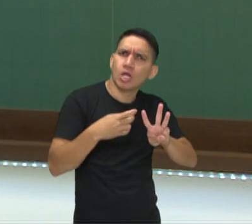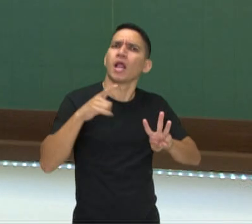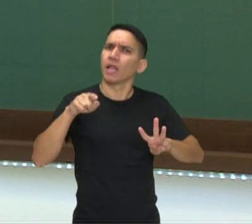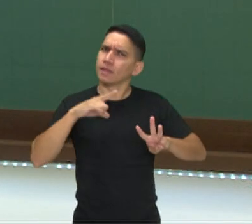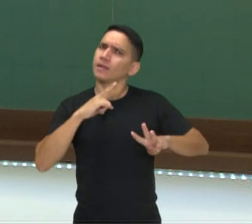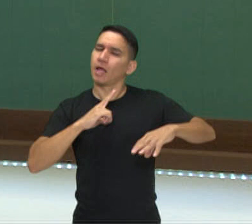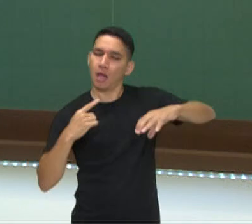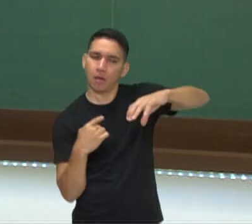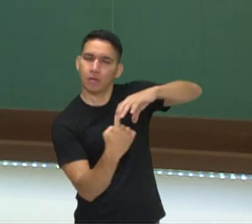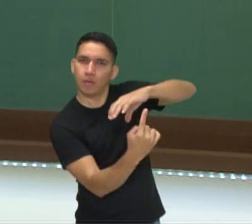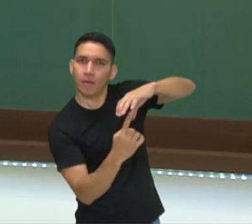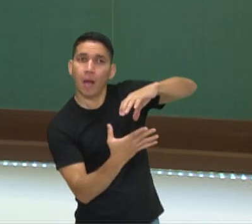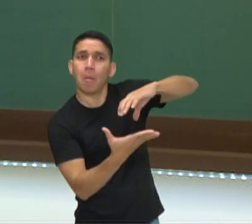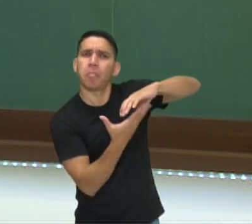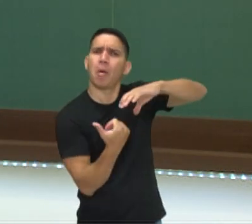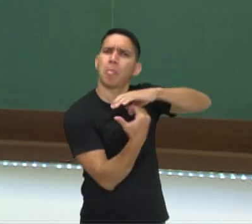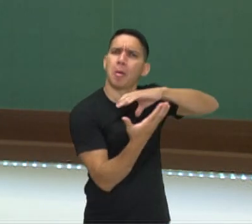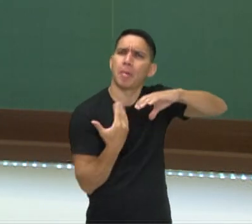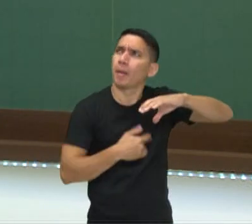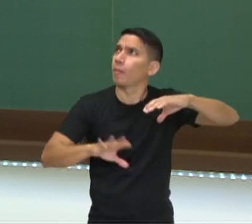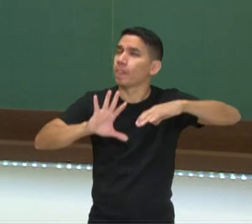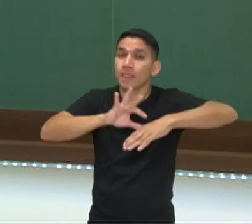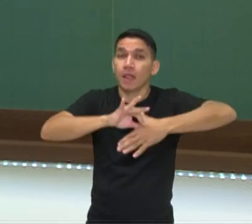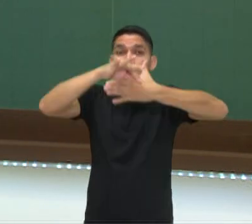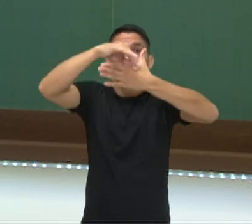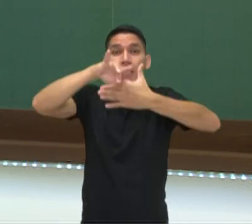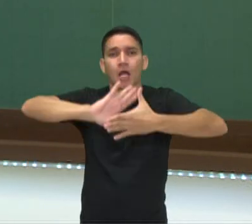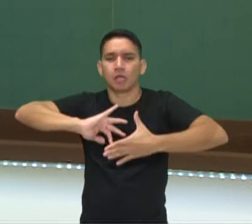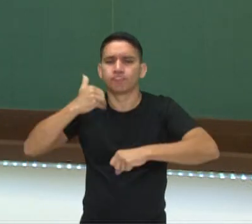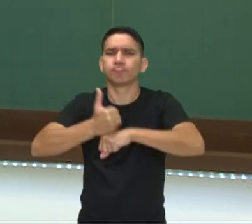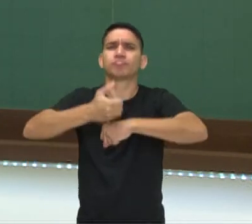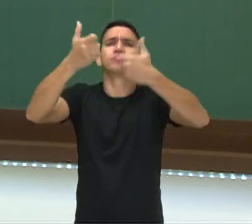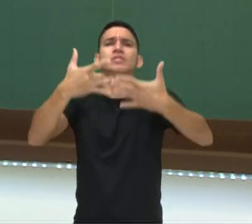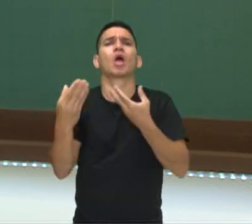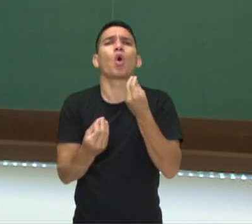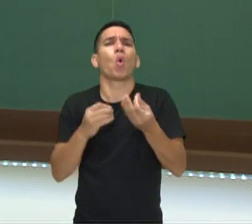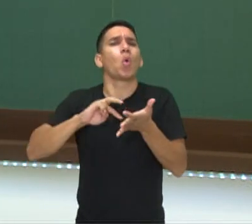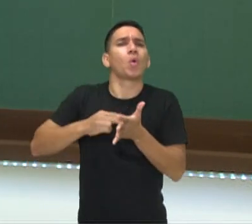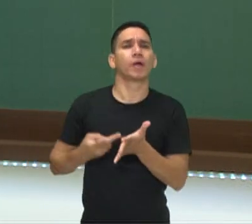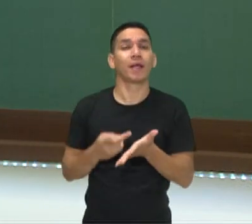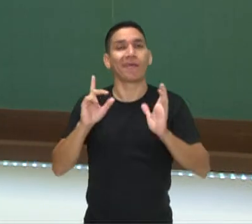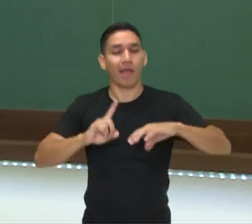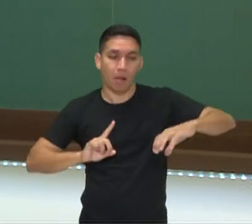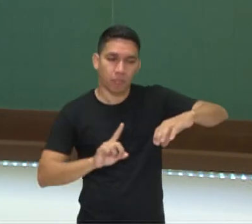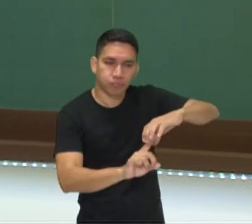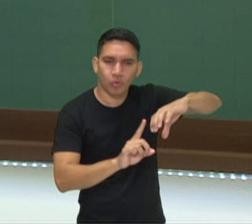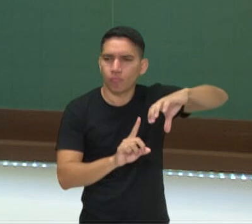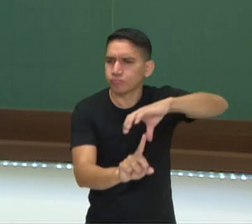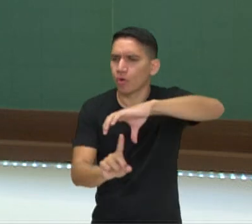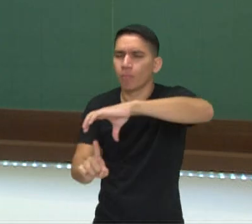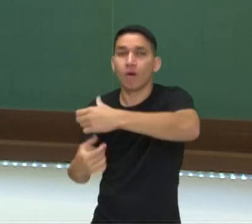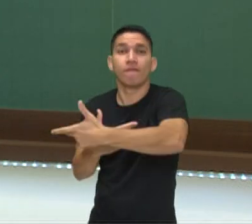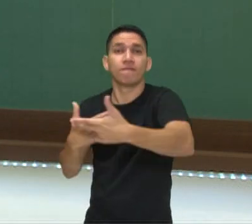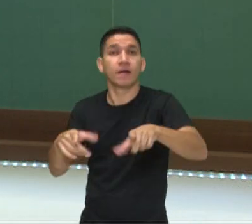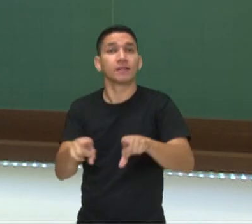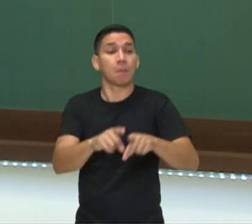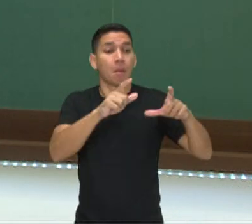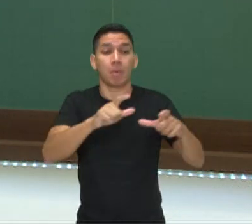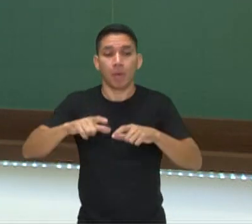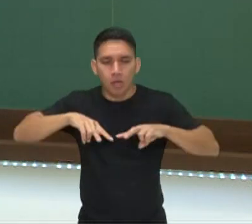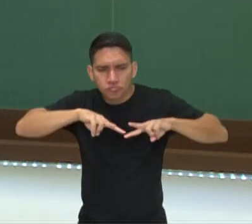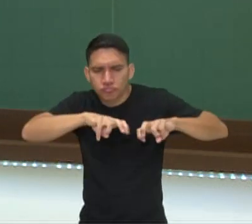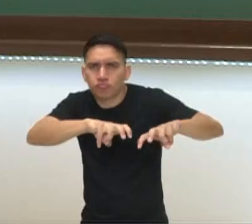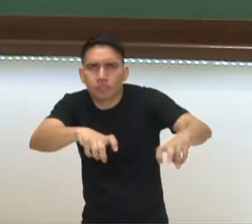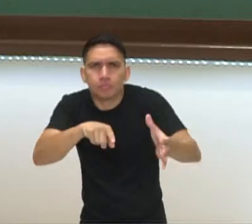rupestres milenares. Aqui tem um xamã explicando a pintura rupestre. Então são cavernas que ao mesmo tempo são sítios